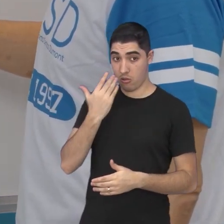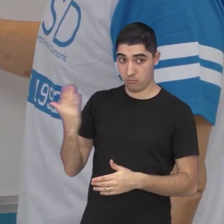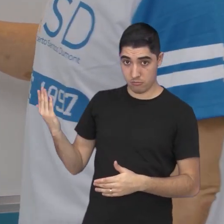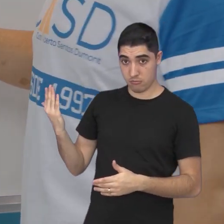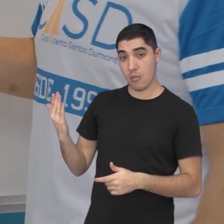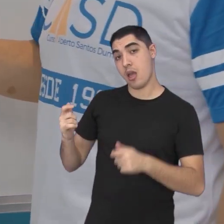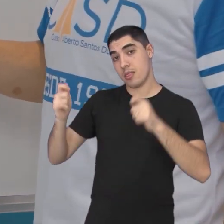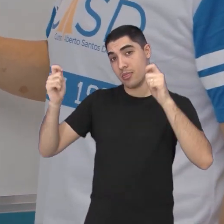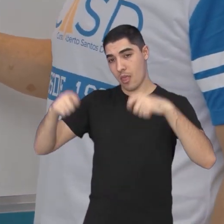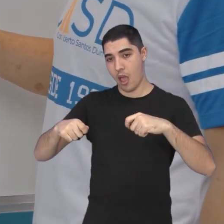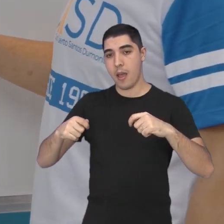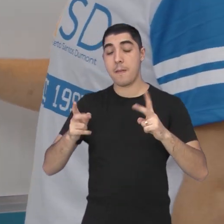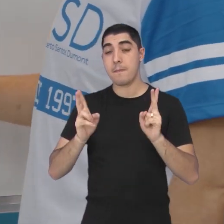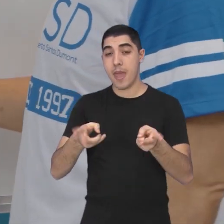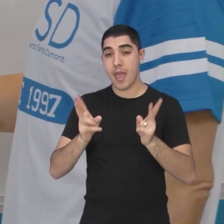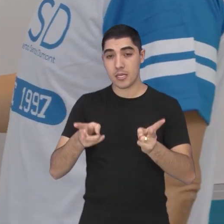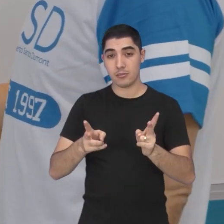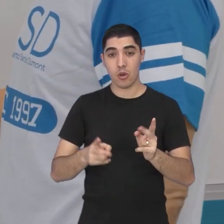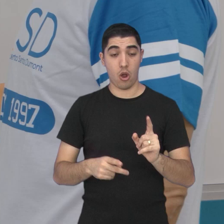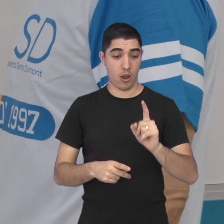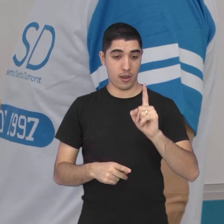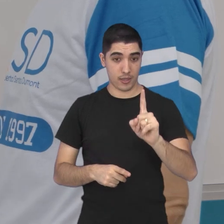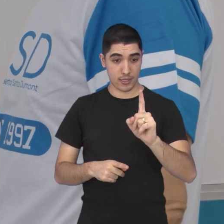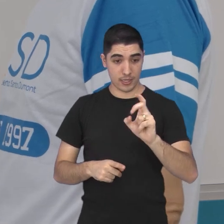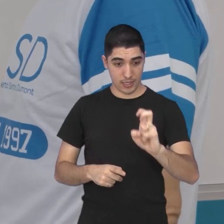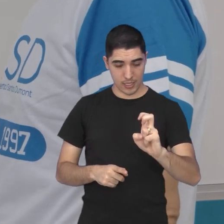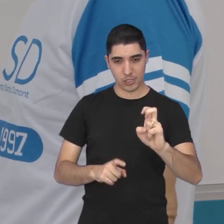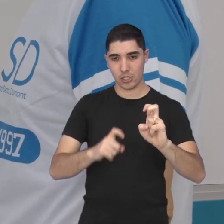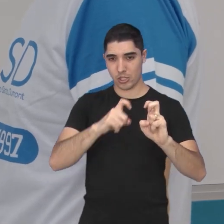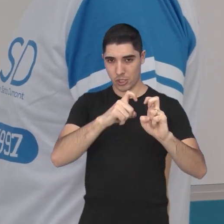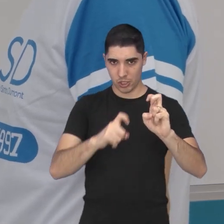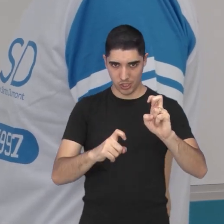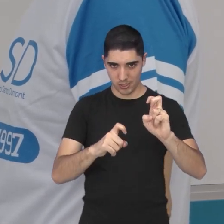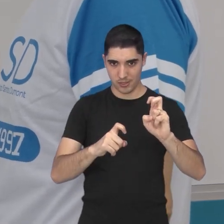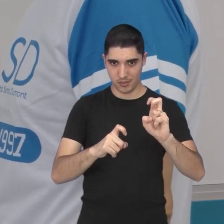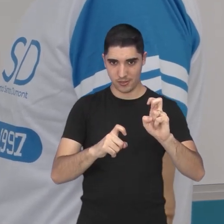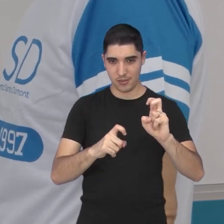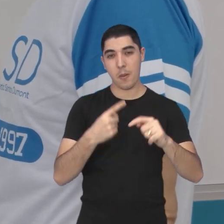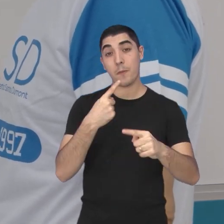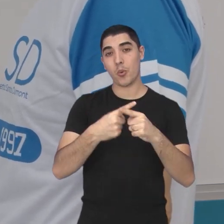todo mundo aqui no mesmo denominador. Então vai ser 15x.